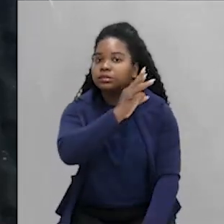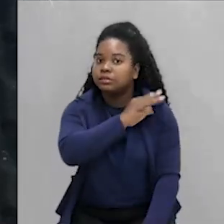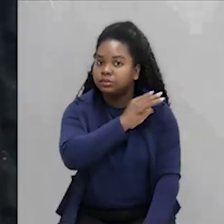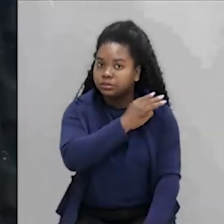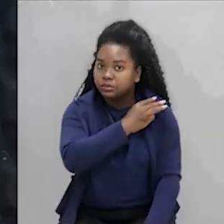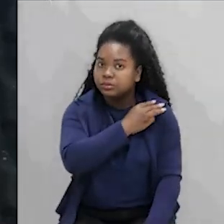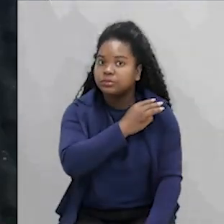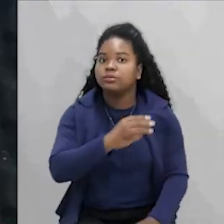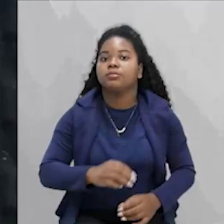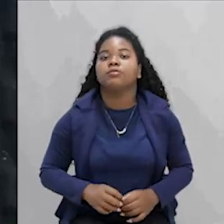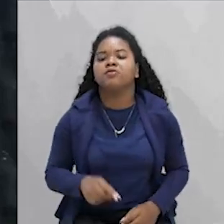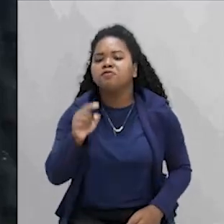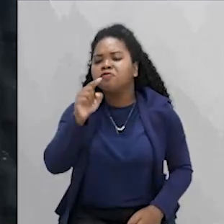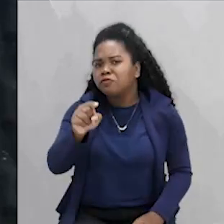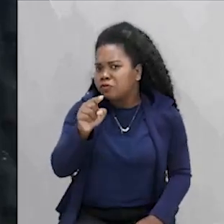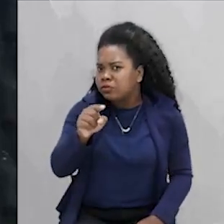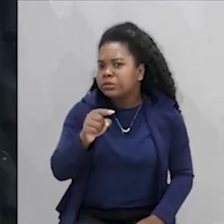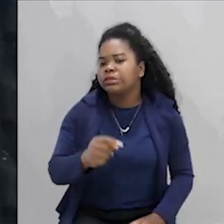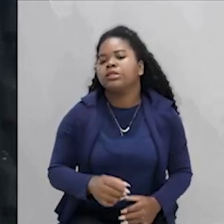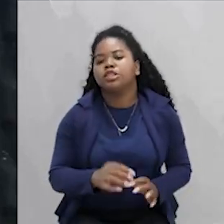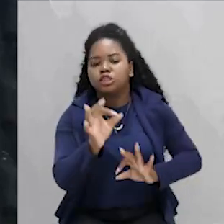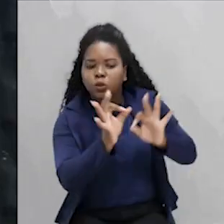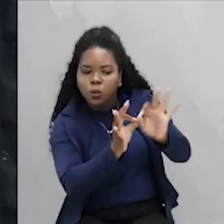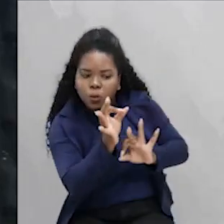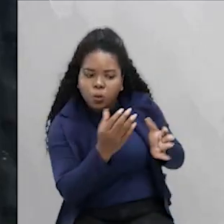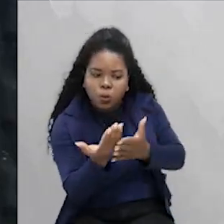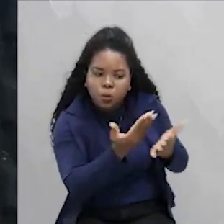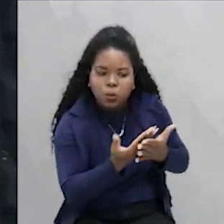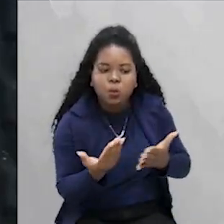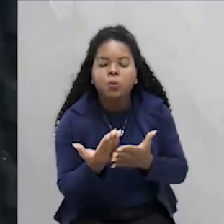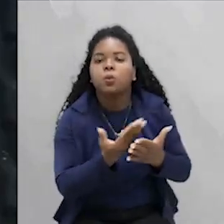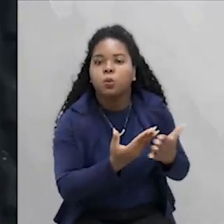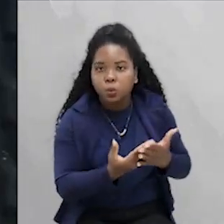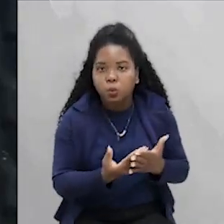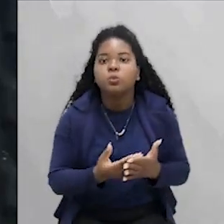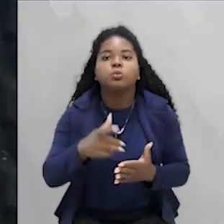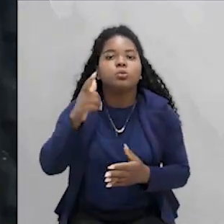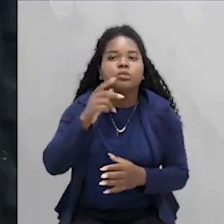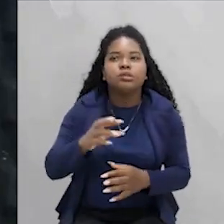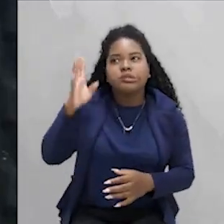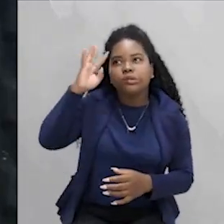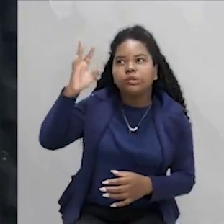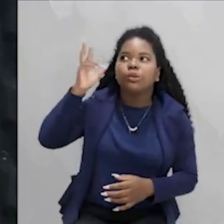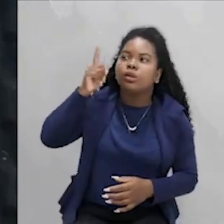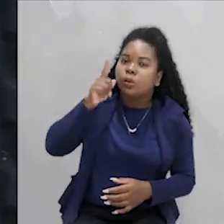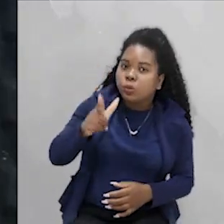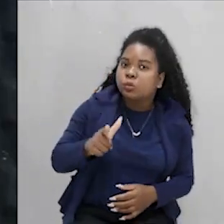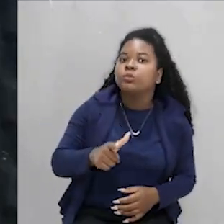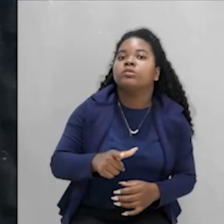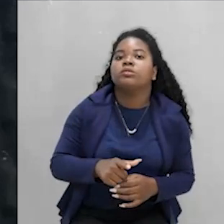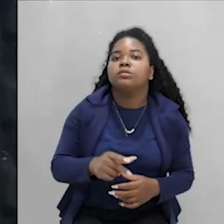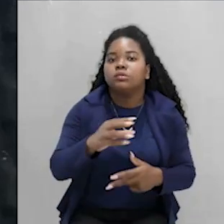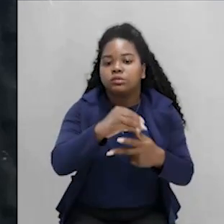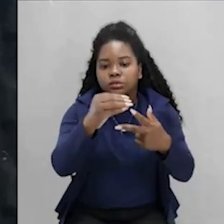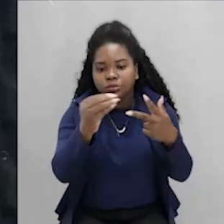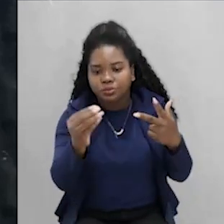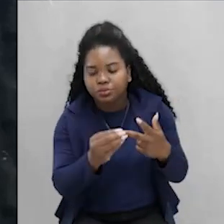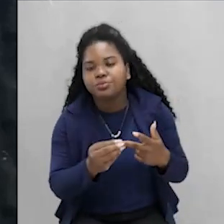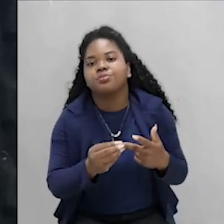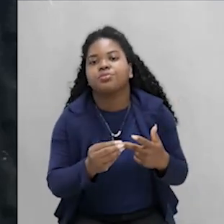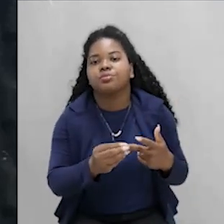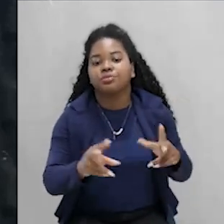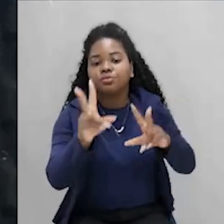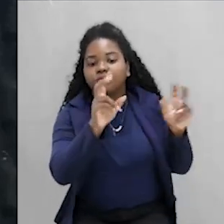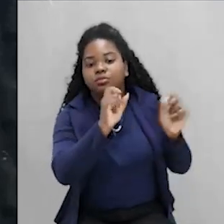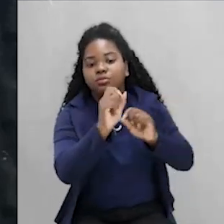ensino médio terceirão você que está se preparando para o Enem para os vestibulares onde o tema são